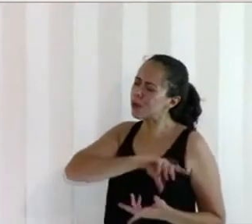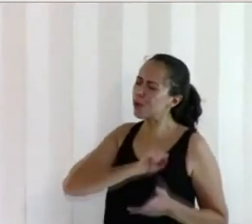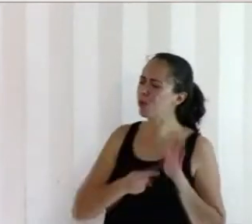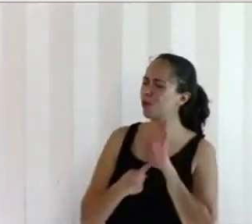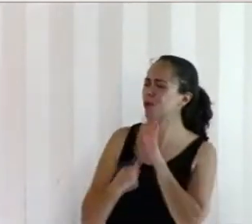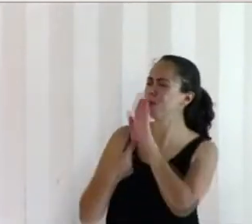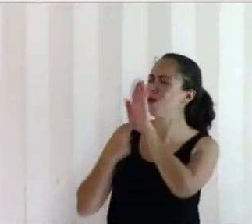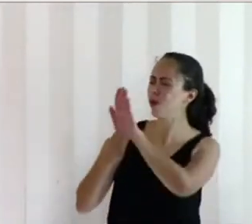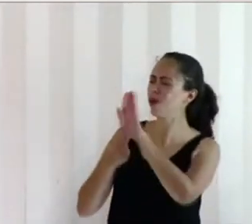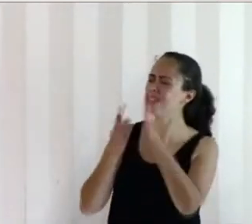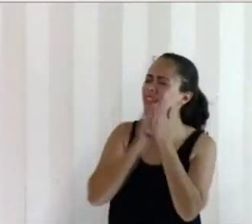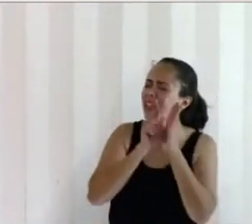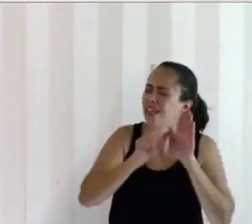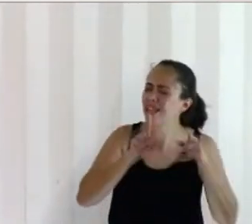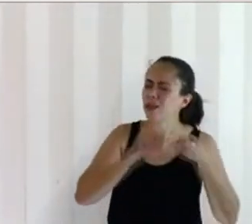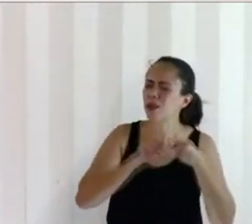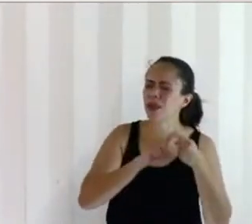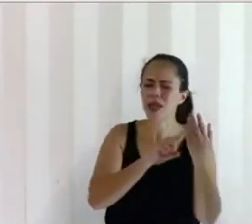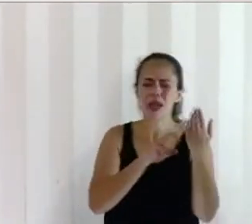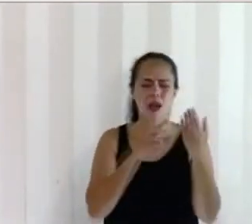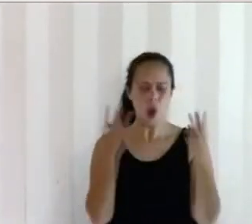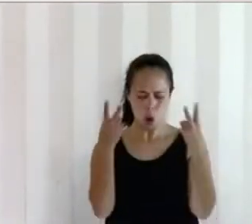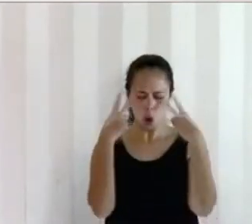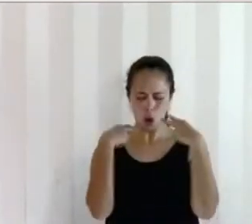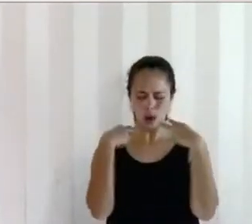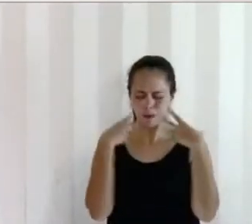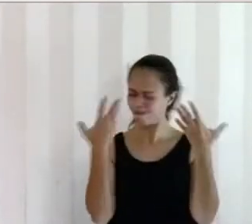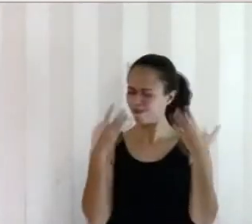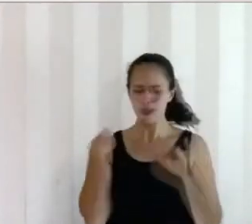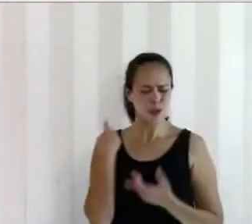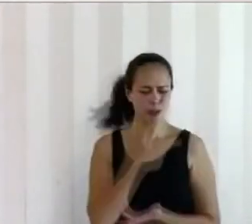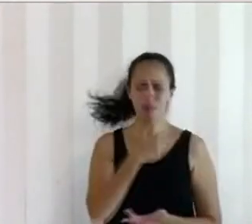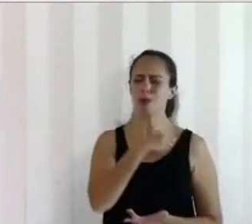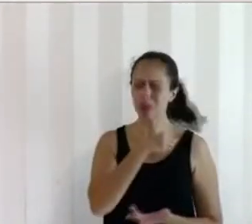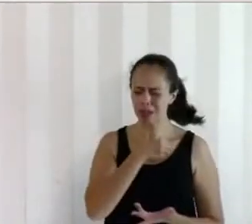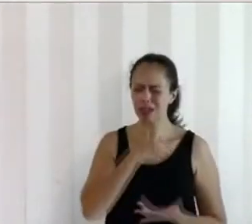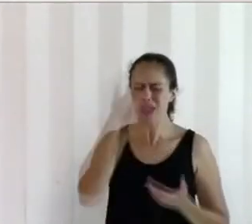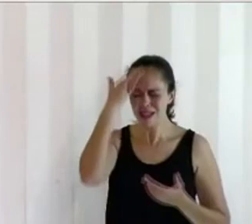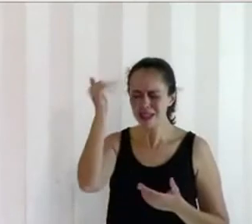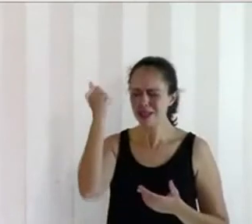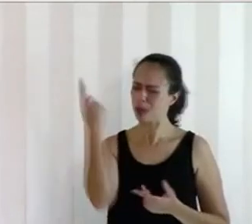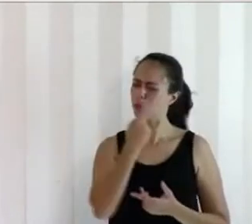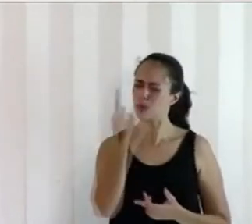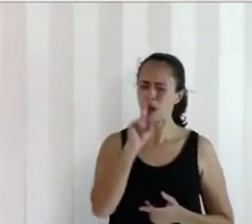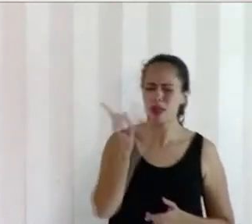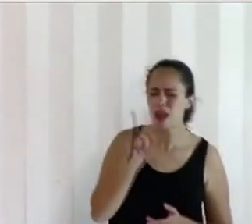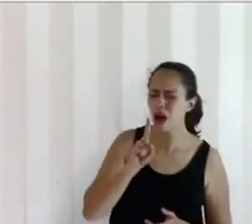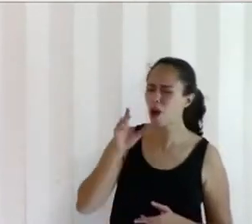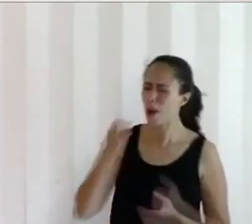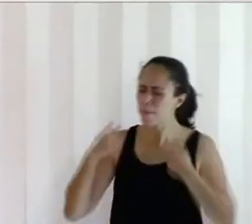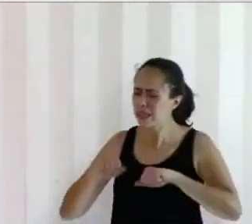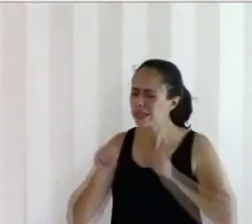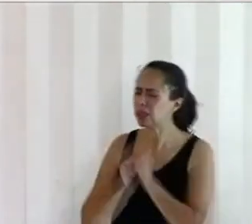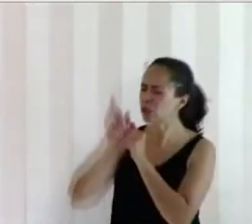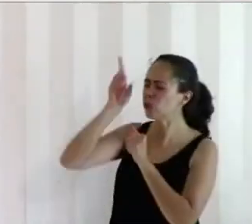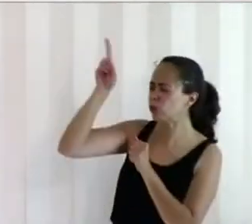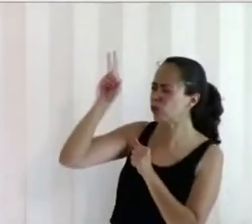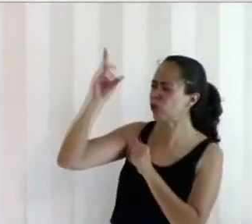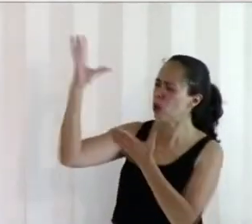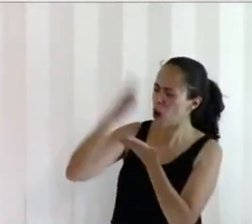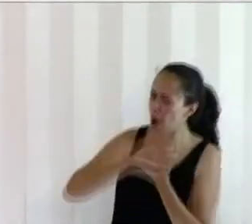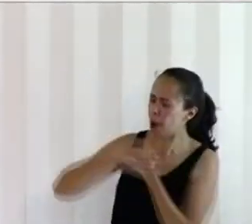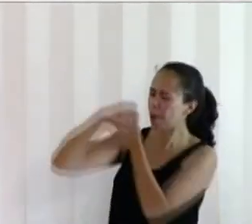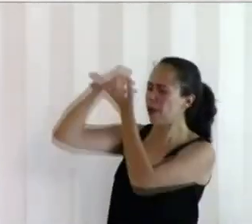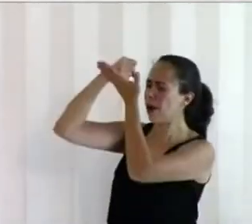tão amados, que só tem o Senhor por Deus, nem o outro mais, que o Teu nome nós respeitamos,